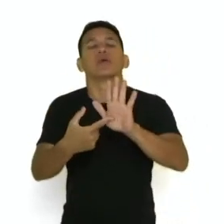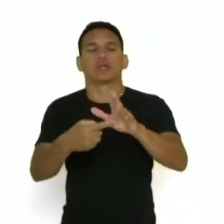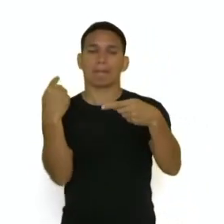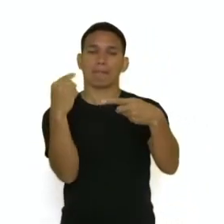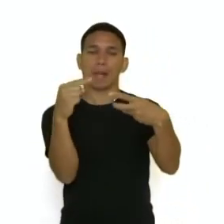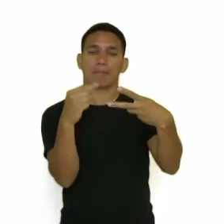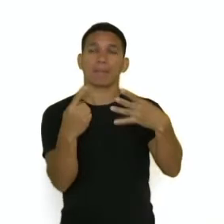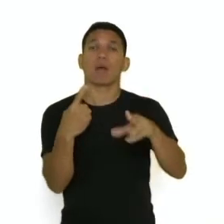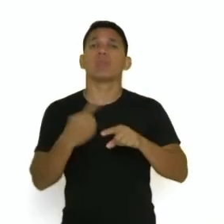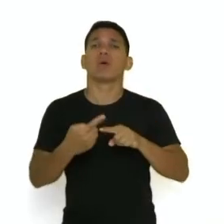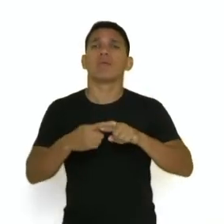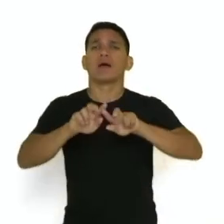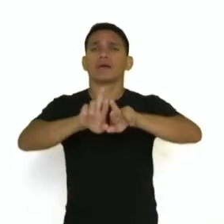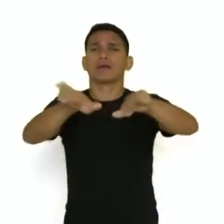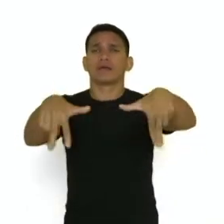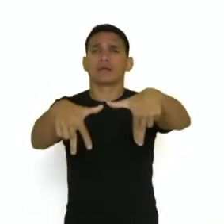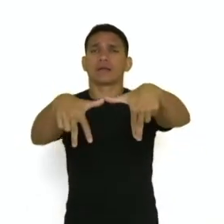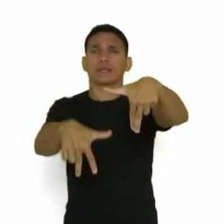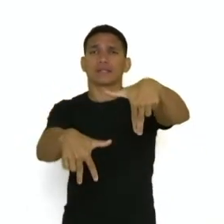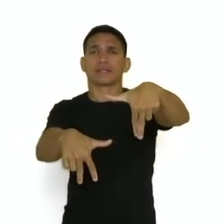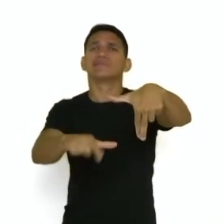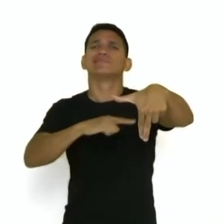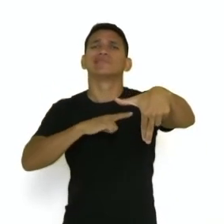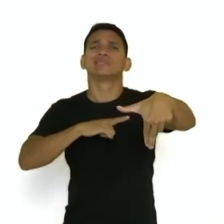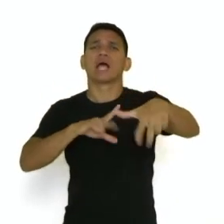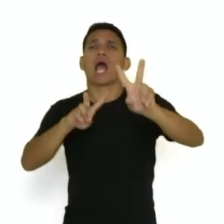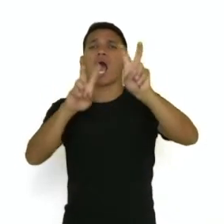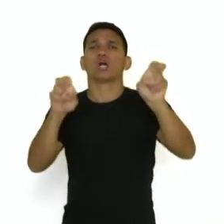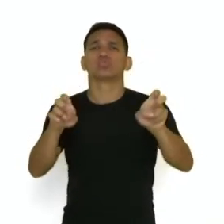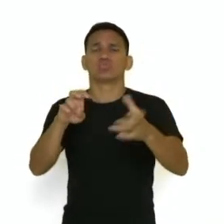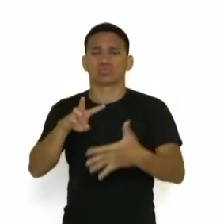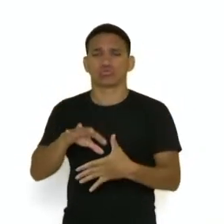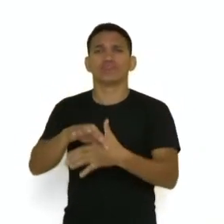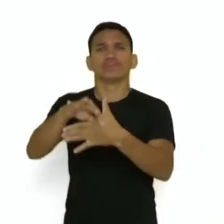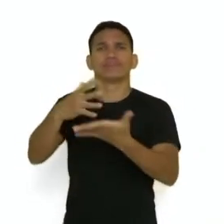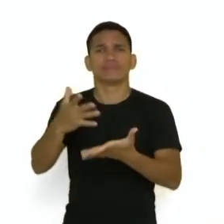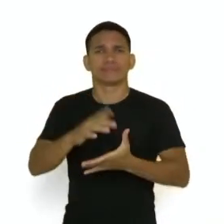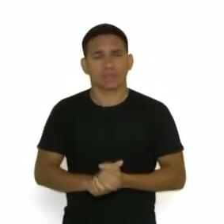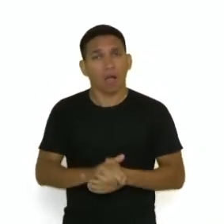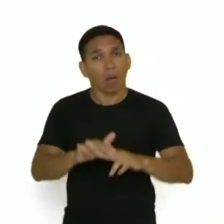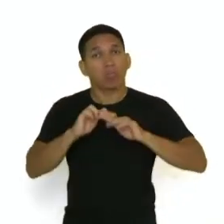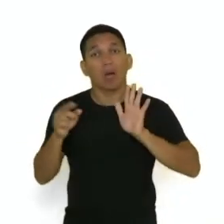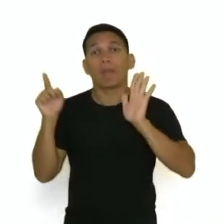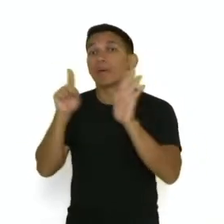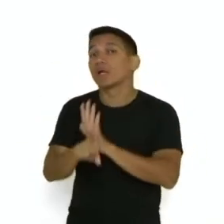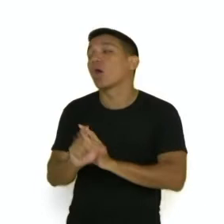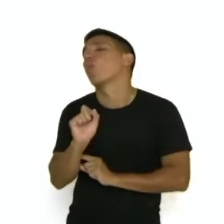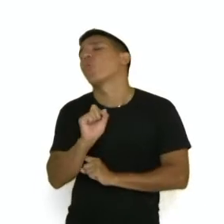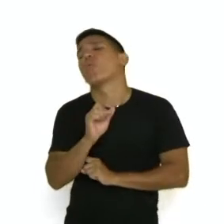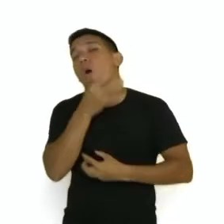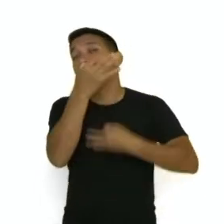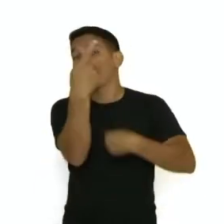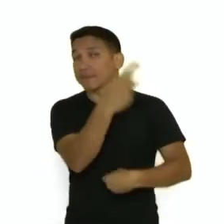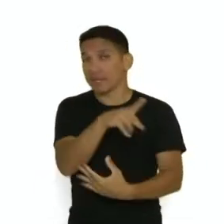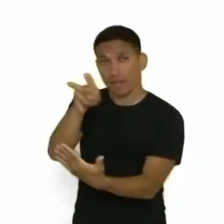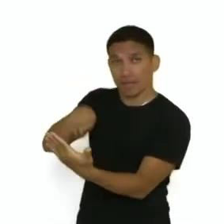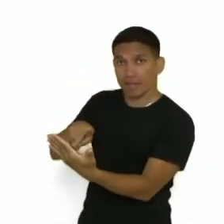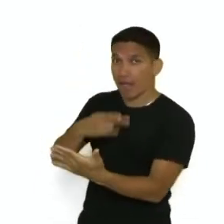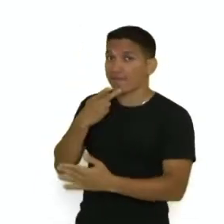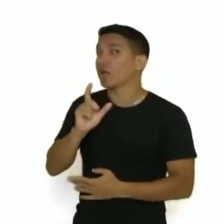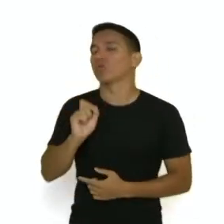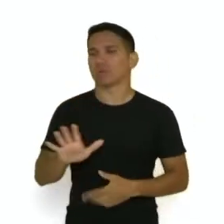mulheres em relação aos cargos de liderança. Então, a pergunta era, qual era a opinião da leitora? Ela disse,